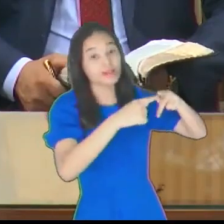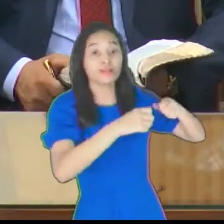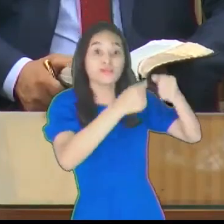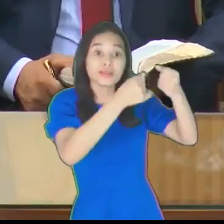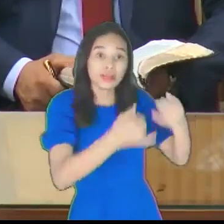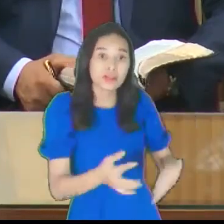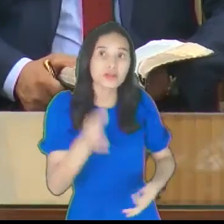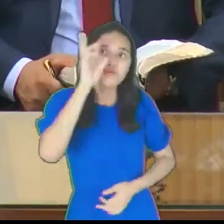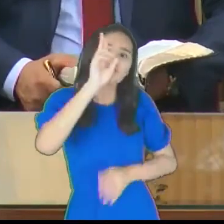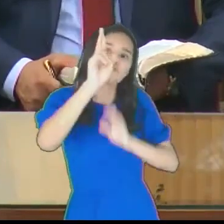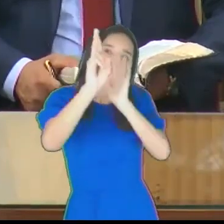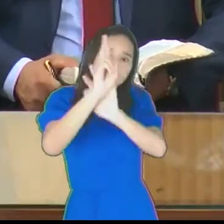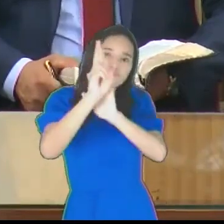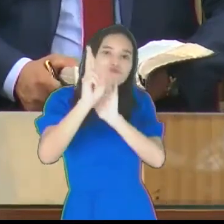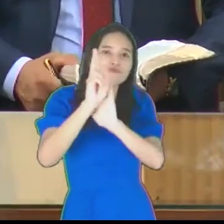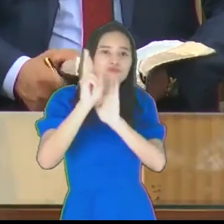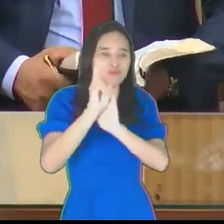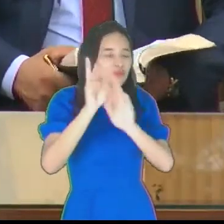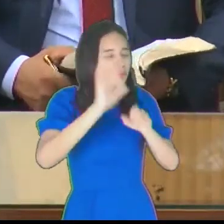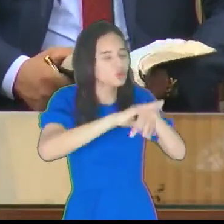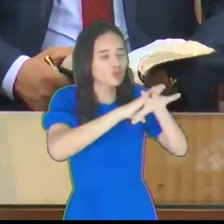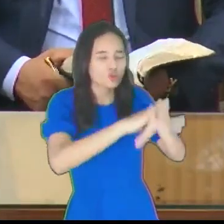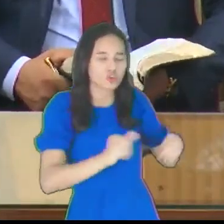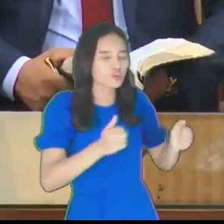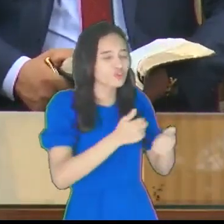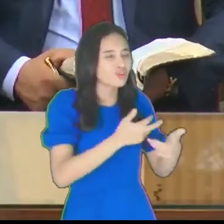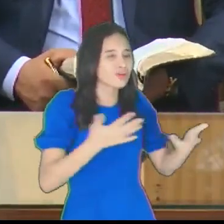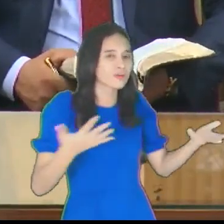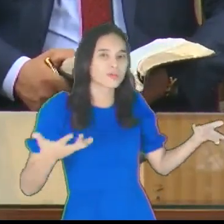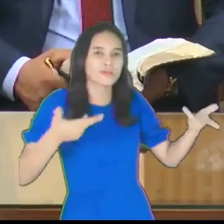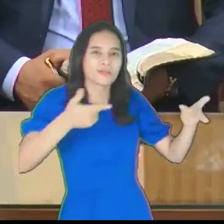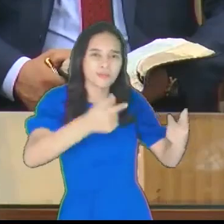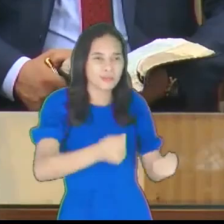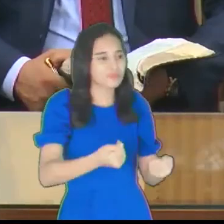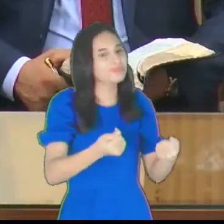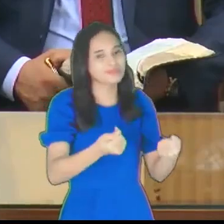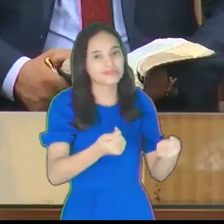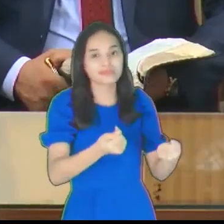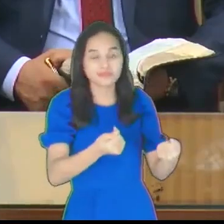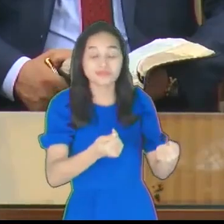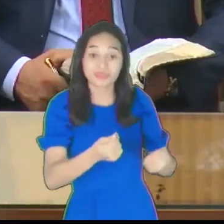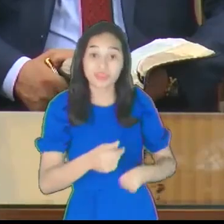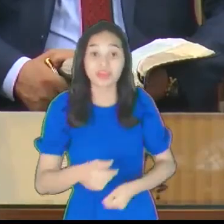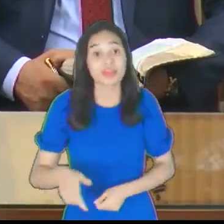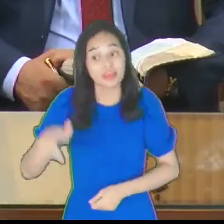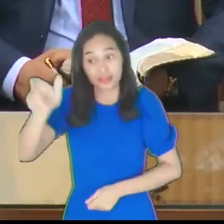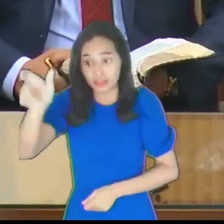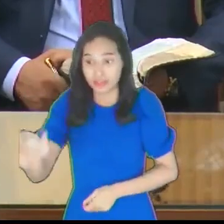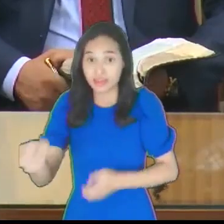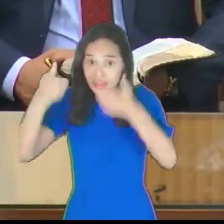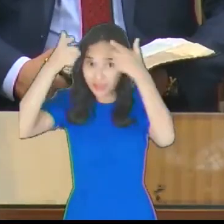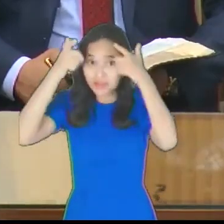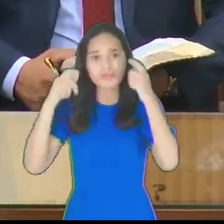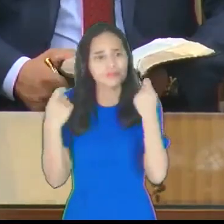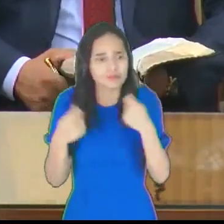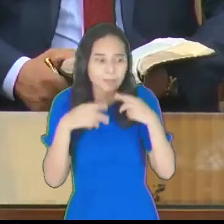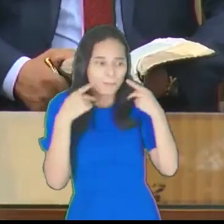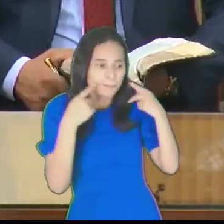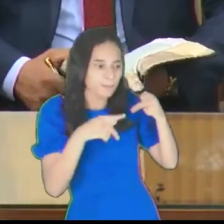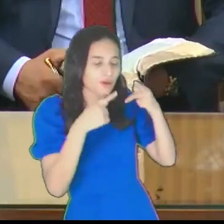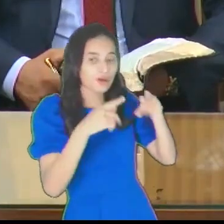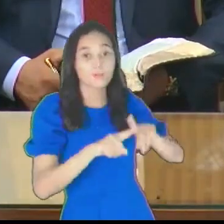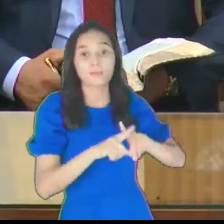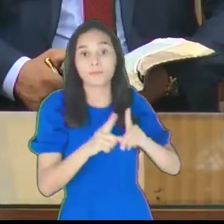quem fez isto, e a coisa gloriosa aos nossos olhos. Era para ele ter pregado. Mas, irmão, a Bíblia